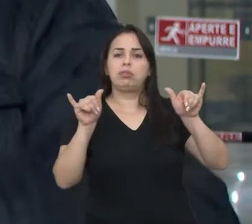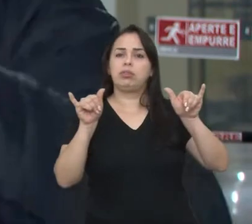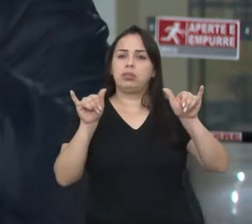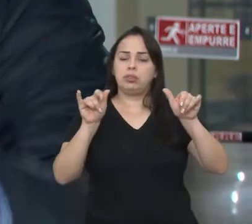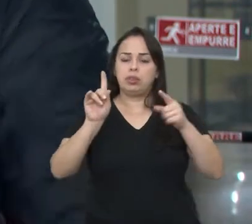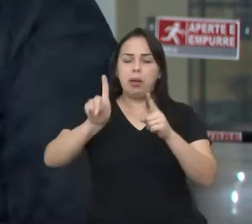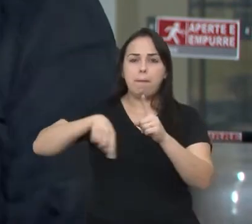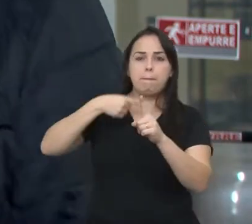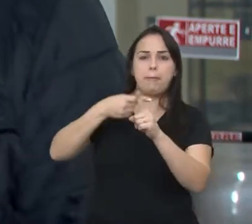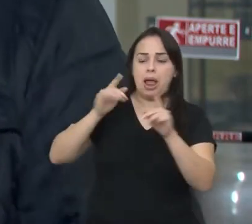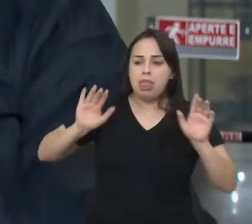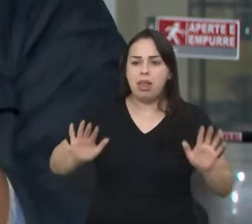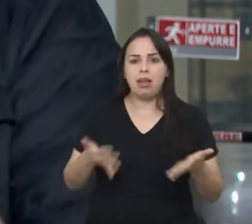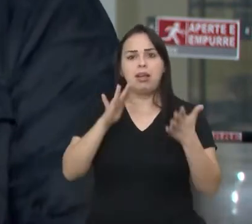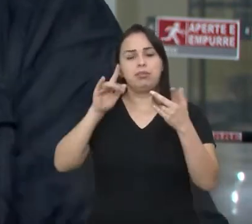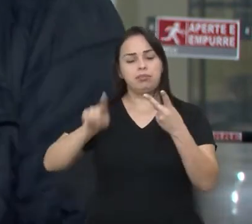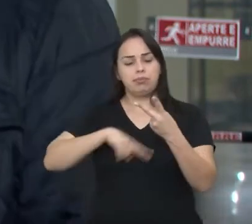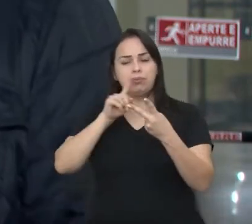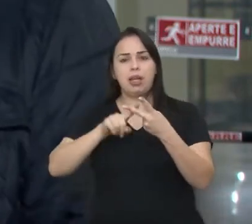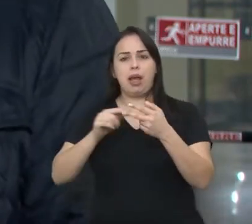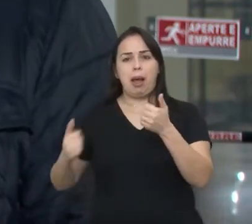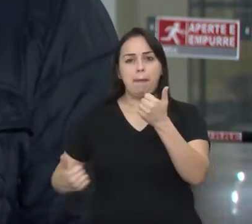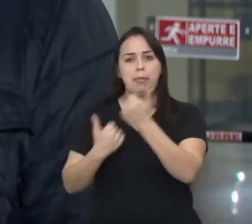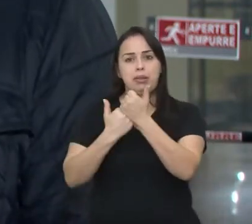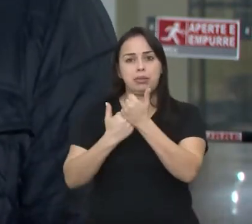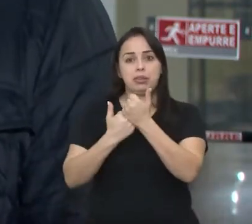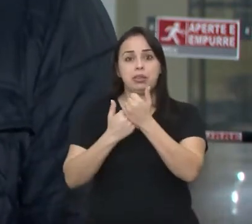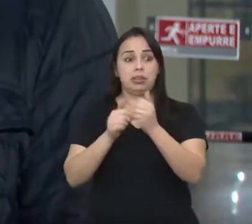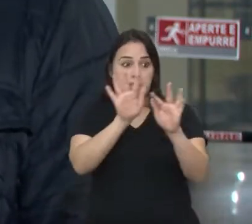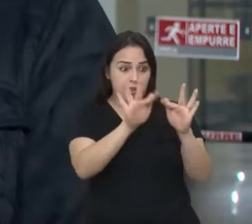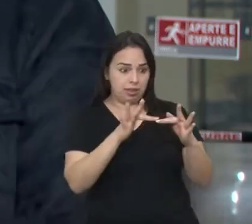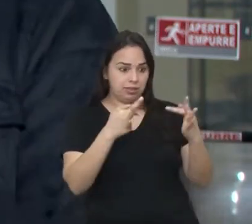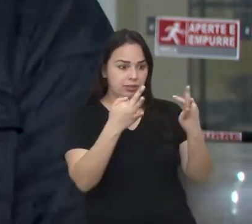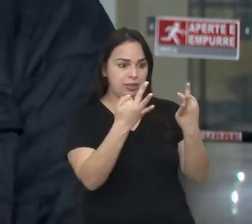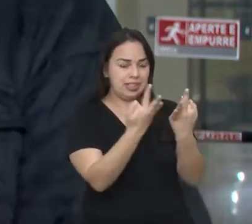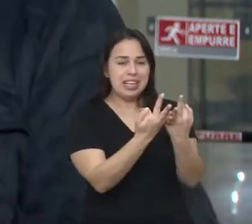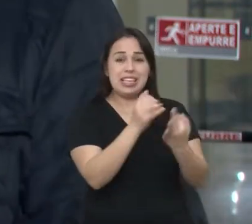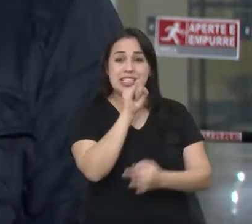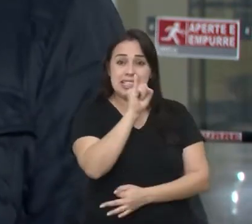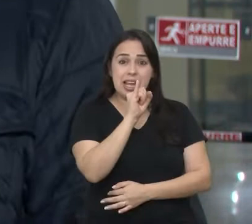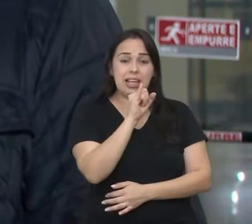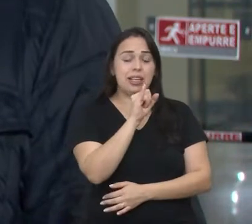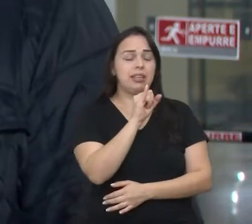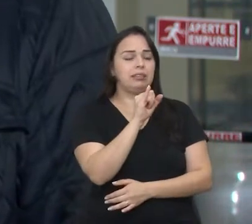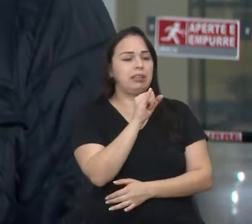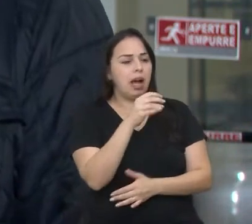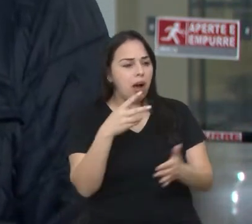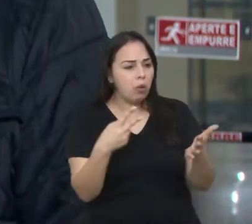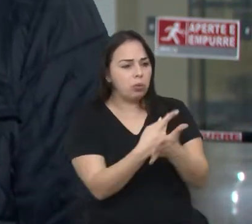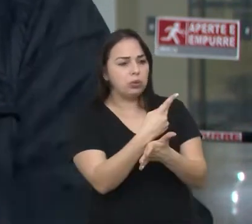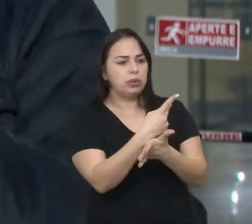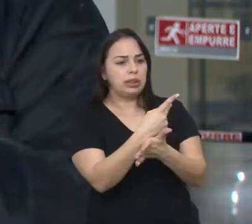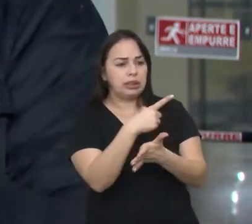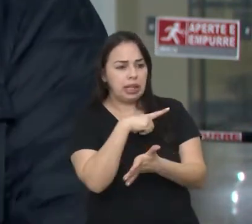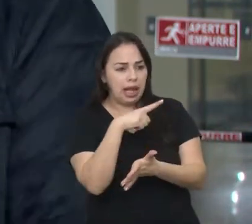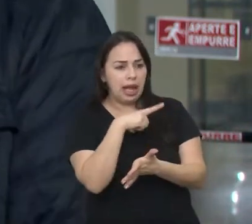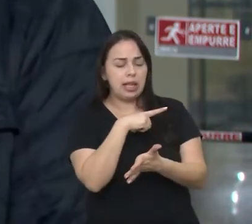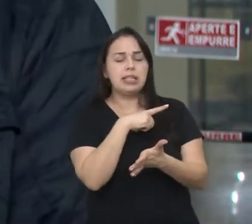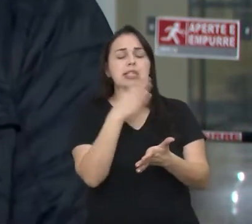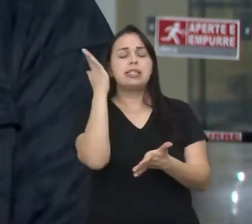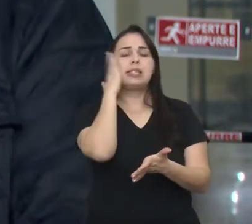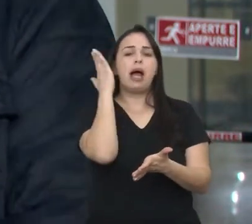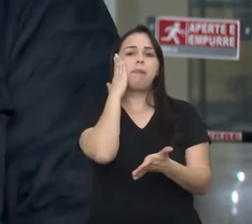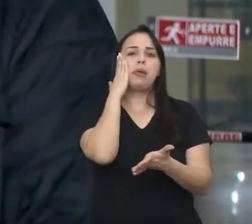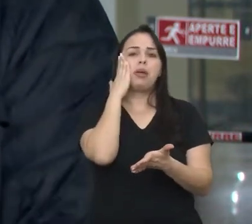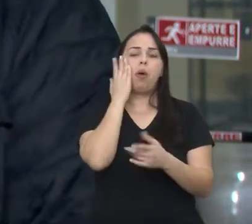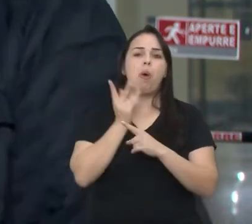disso, incentivo, apoio, para que as famílias, ao passarem por essa situação, saibam o caminho a percorrer.